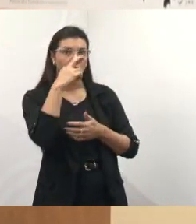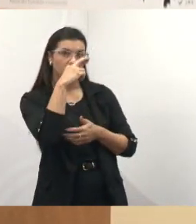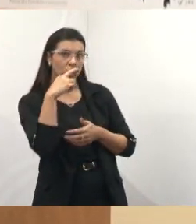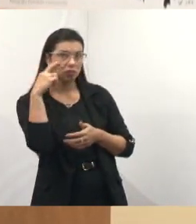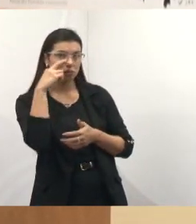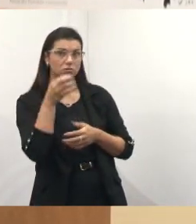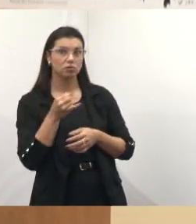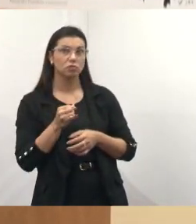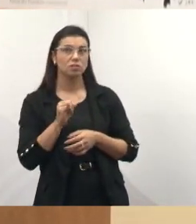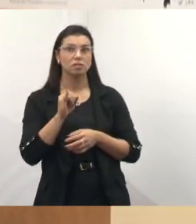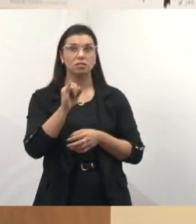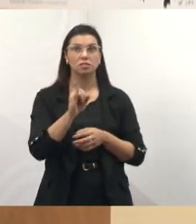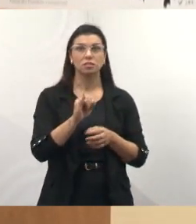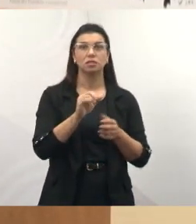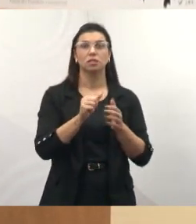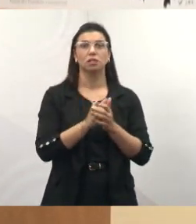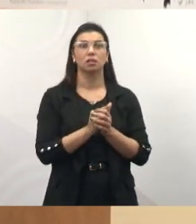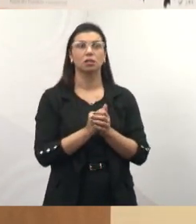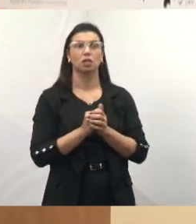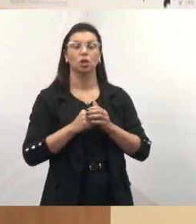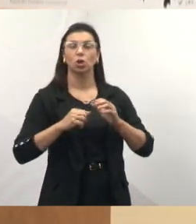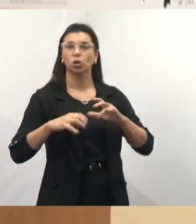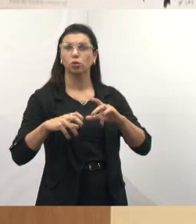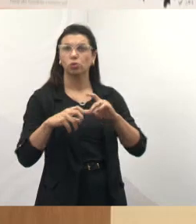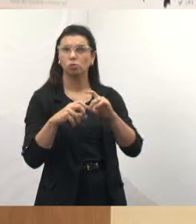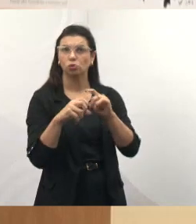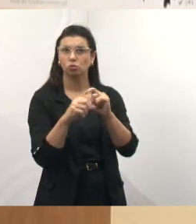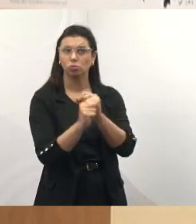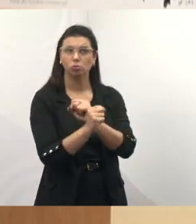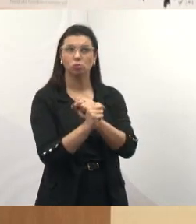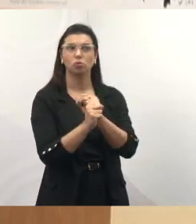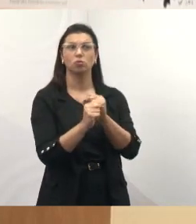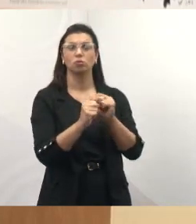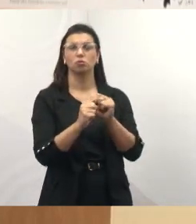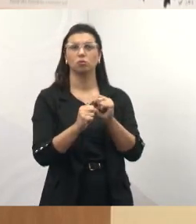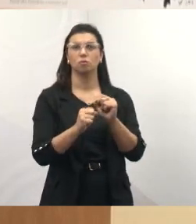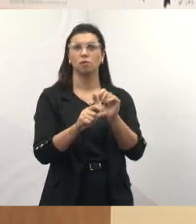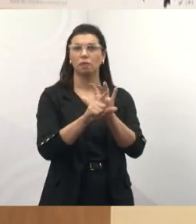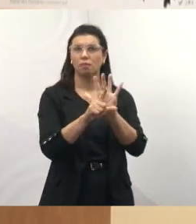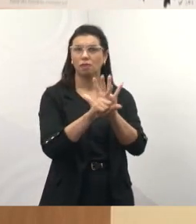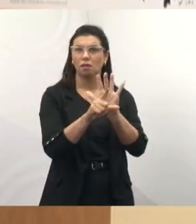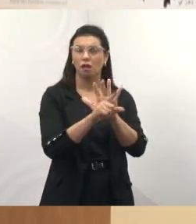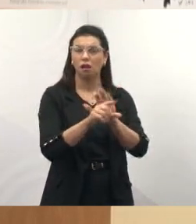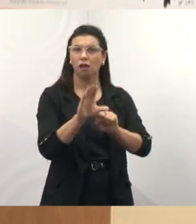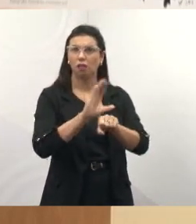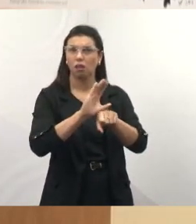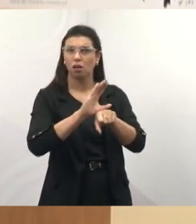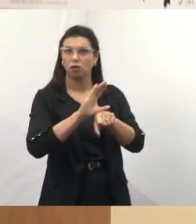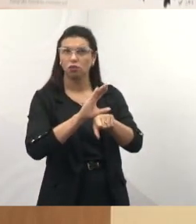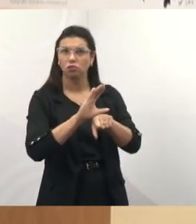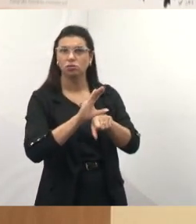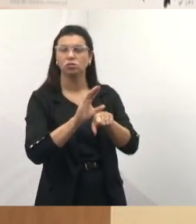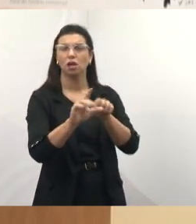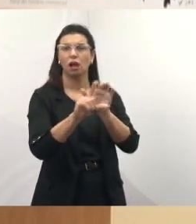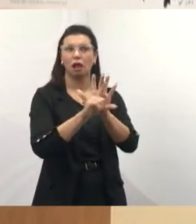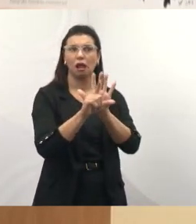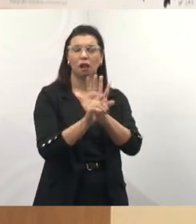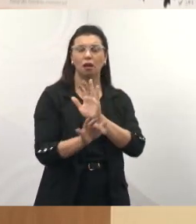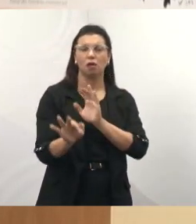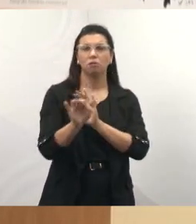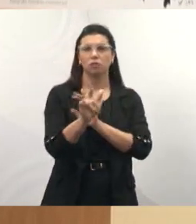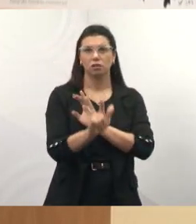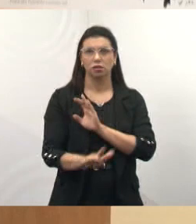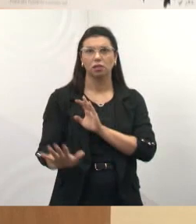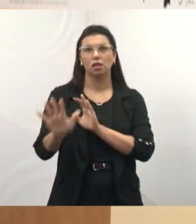diretrizes fixadas pela Constituição, se os limites e os parâmetros fixados pela Constituição, se as leis federais e as